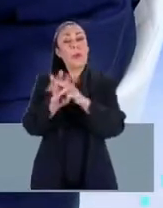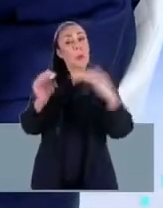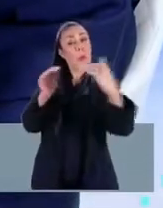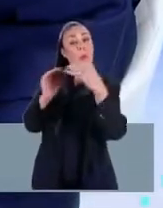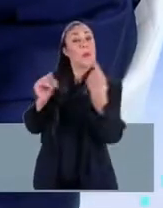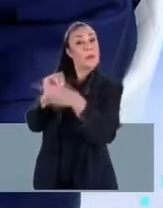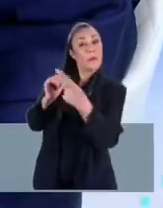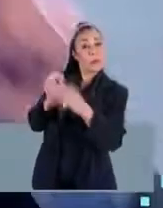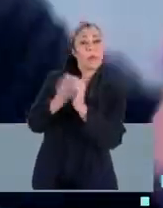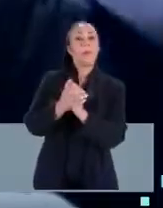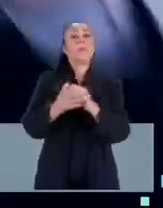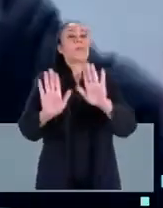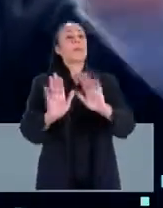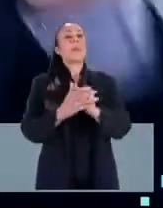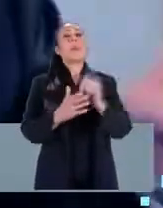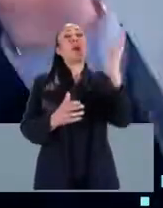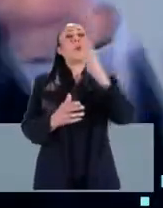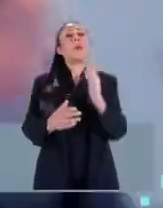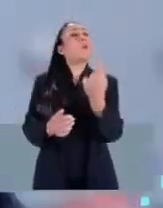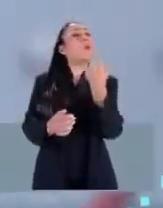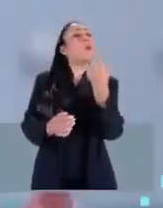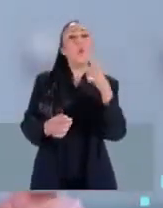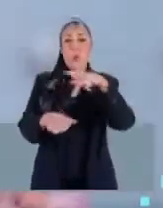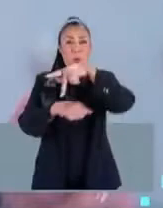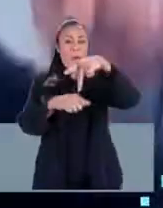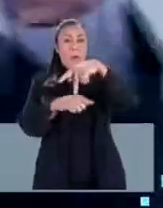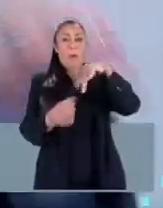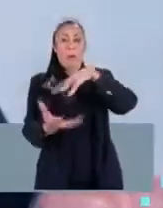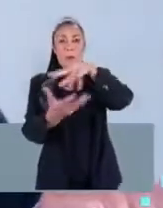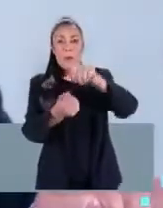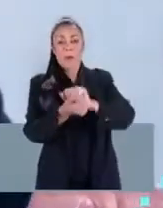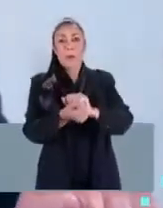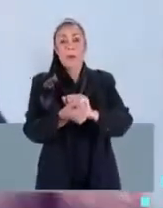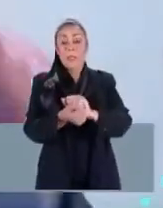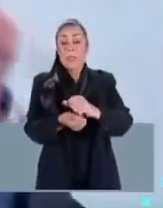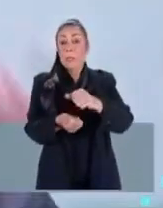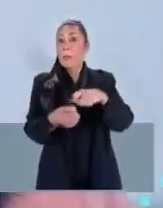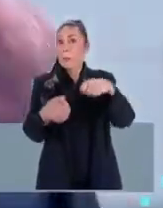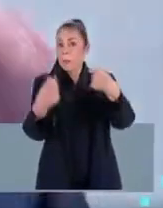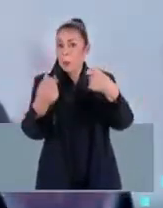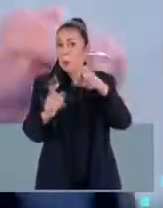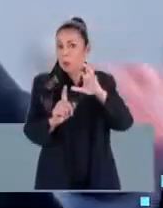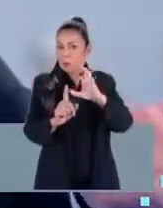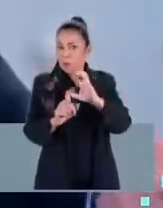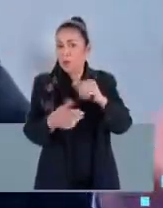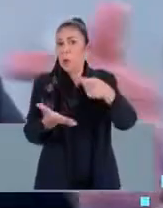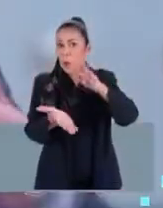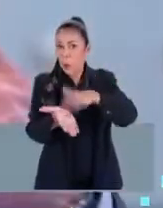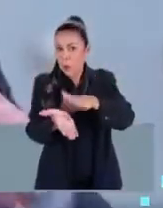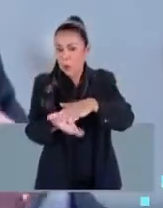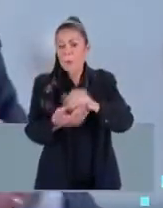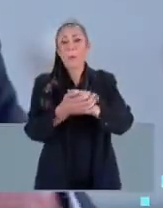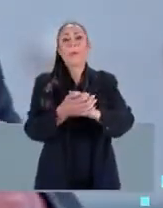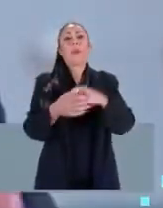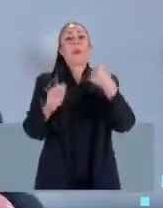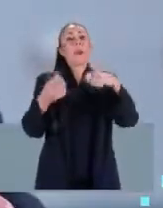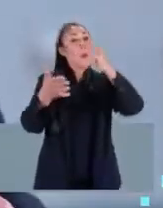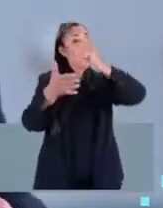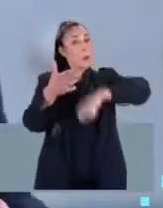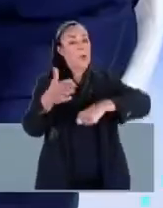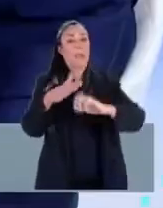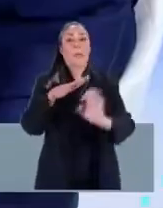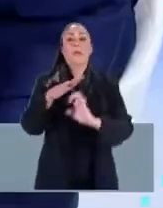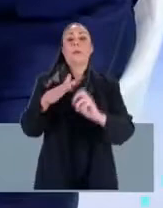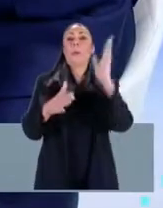que, e veja, o Brasil é o único país do mundo em que obriga, quando alguém recebe o financiamento, contratar a empresa